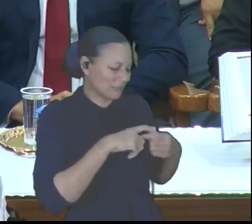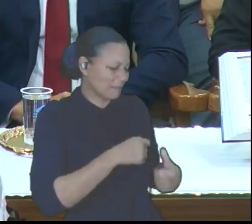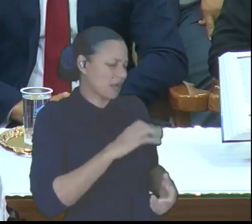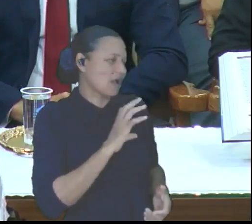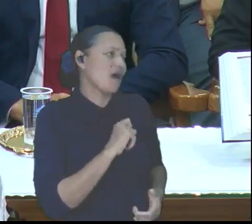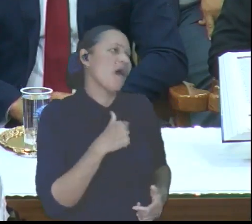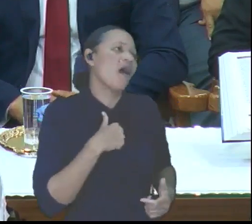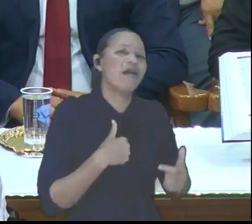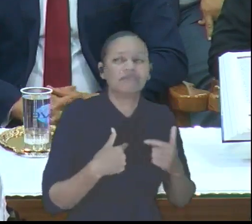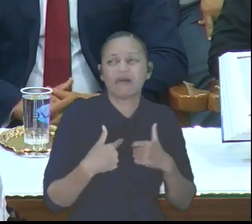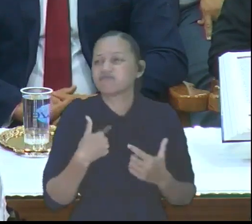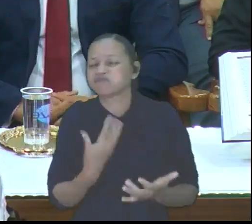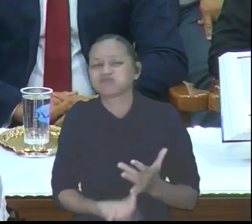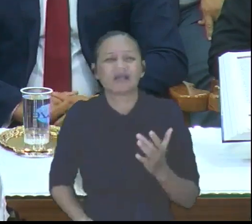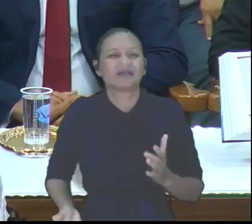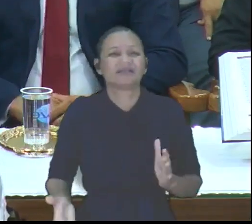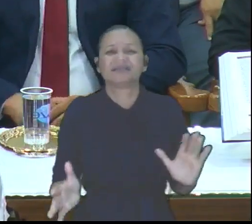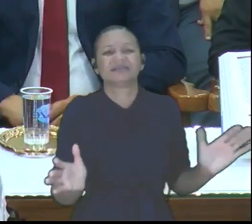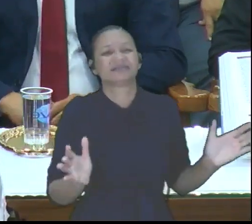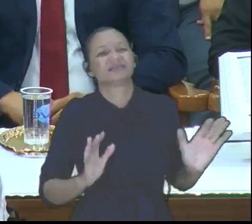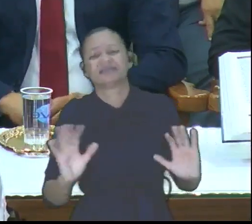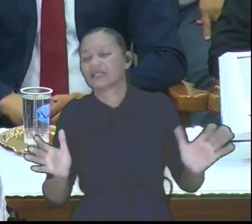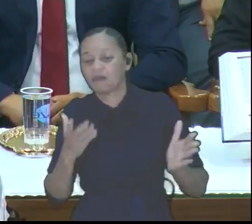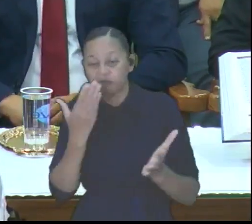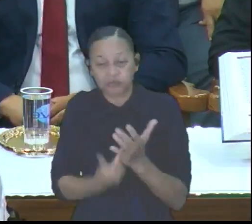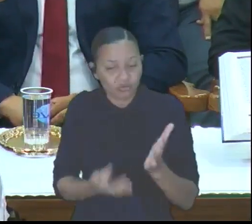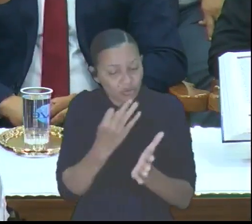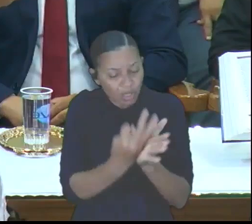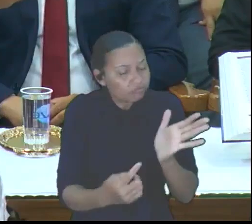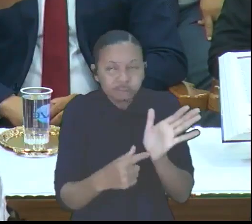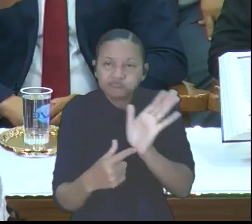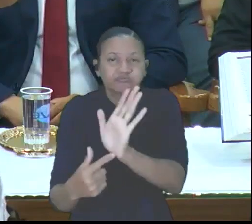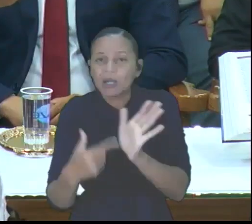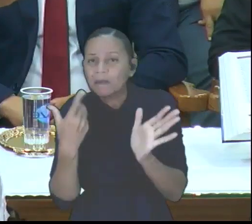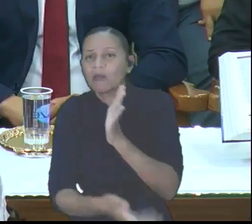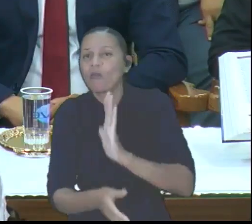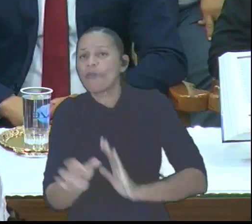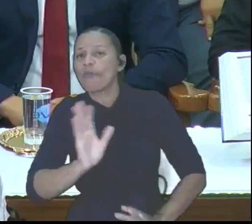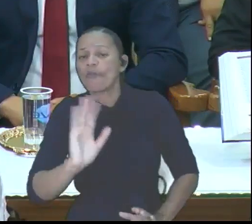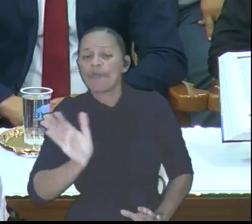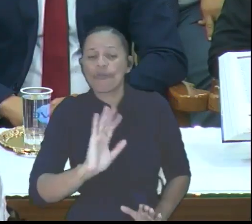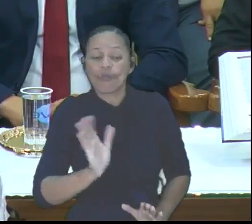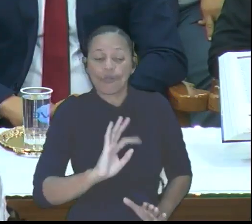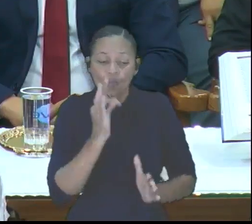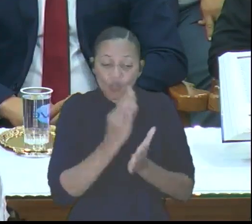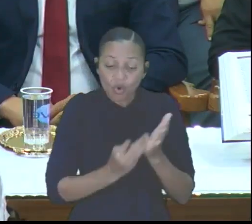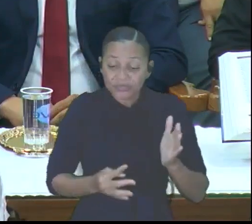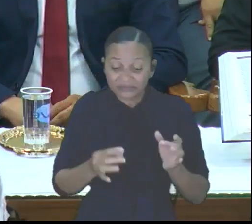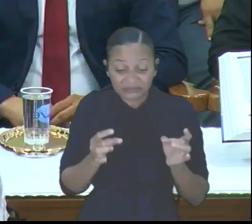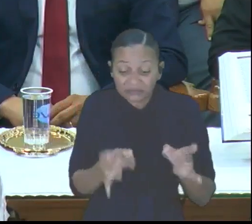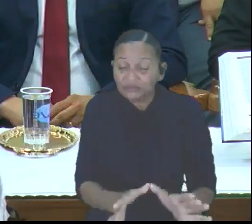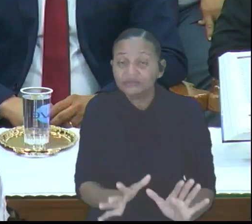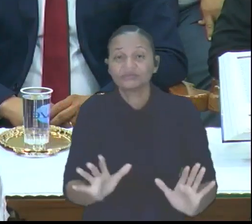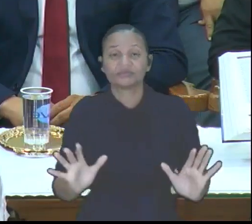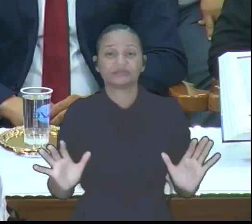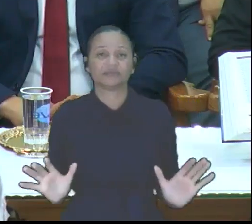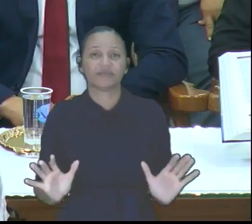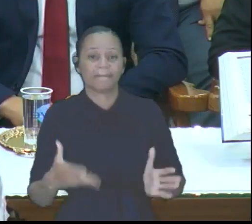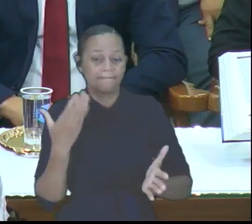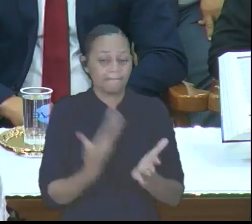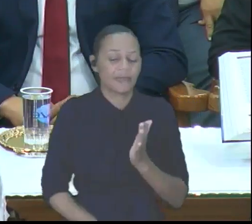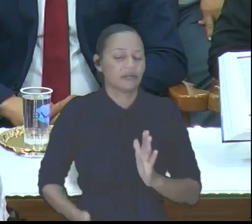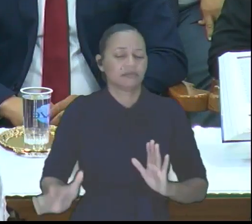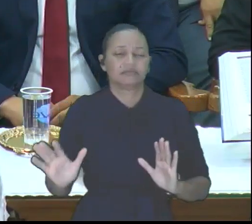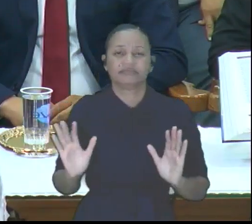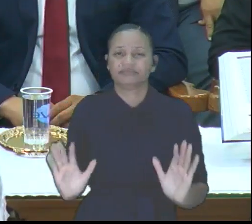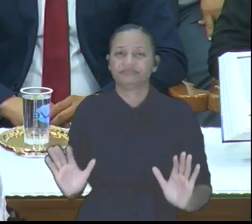Eu perdi. Não, o texto não diz que perdeu. O texto diz que deixou.